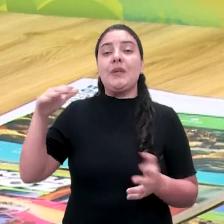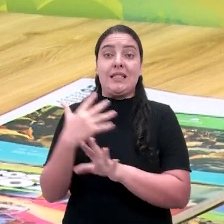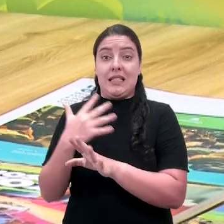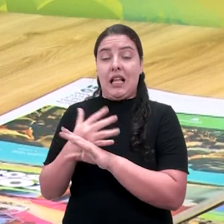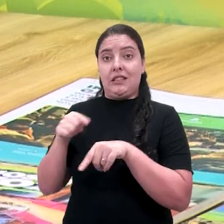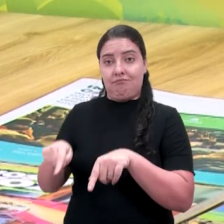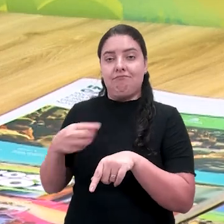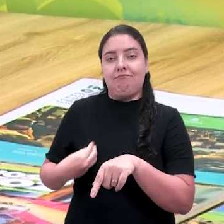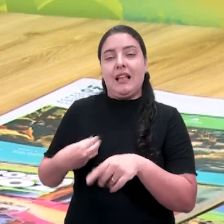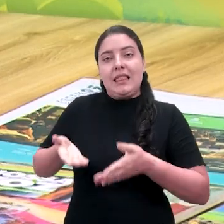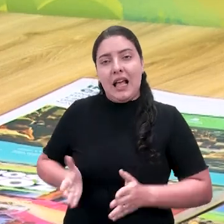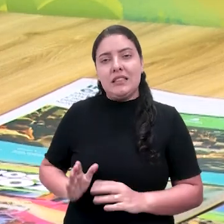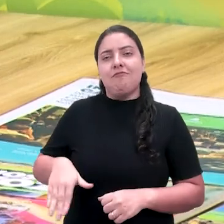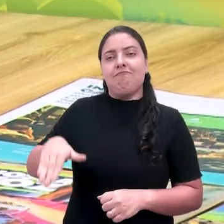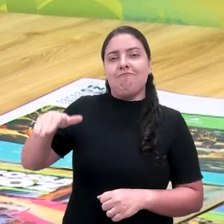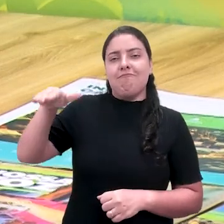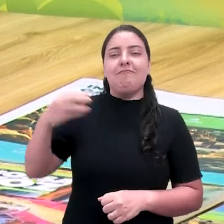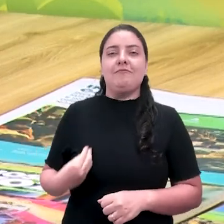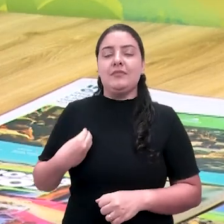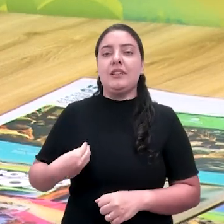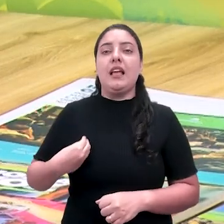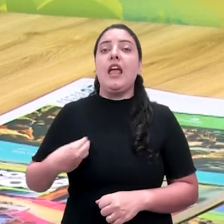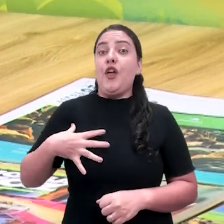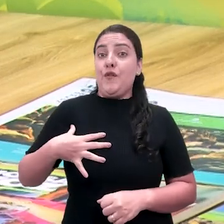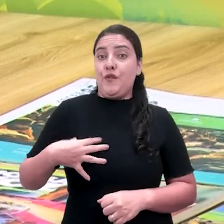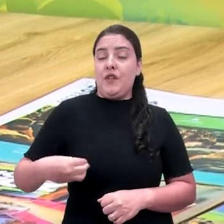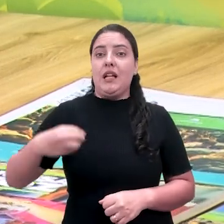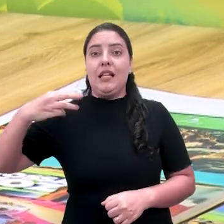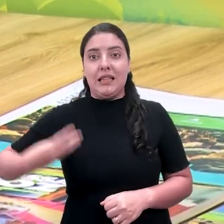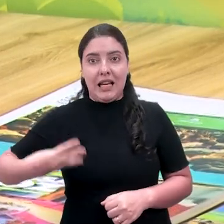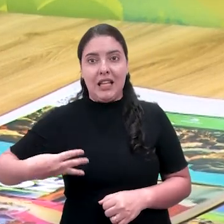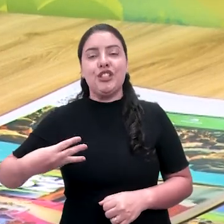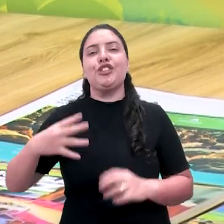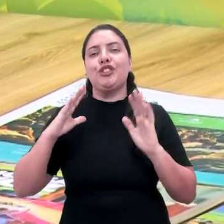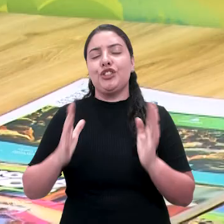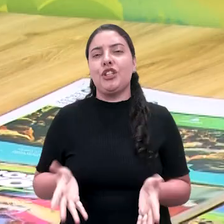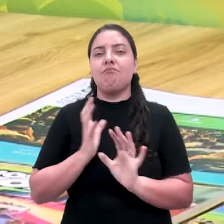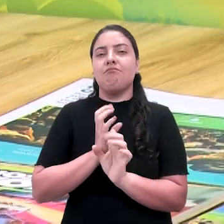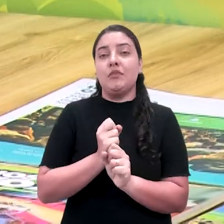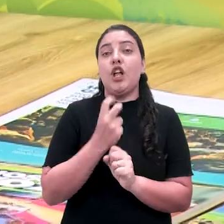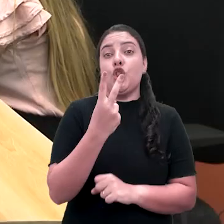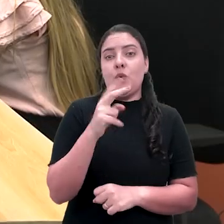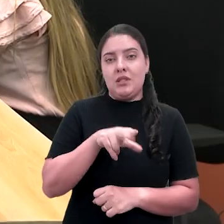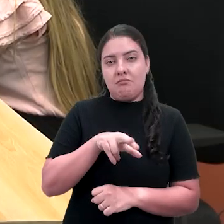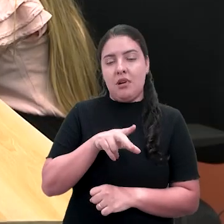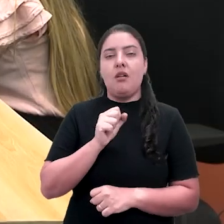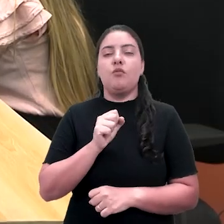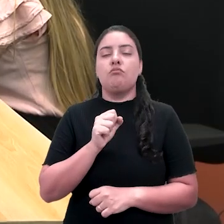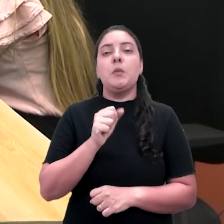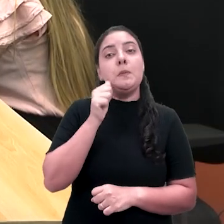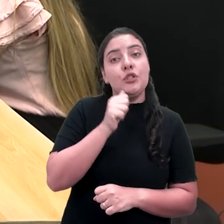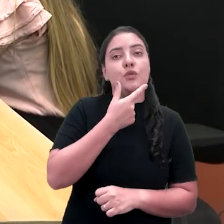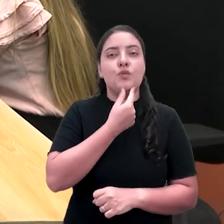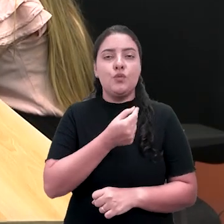cidade, nasci e cresci. Sou a terceira filha, eu tenho mais 2 irmãos, um irmão